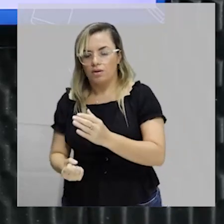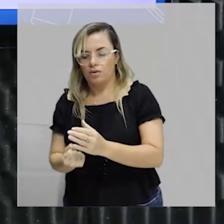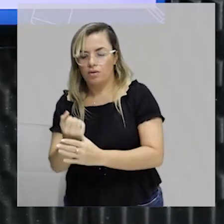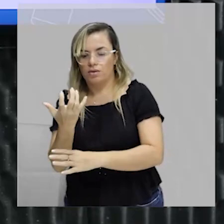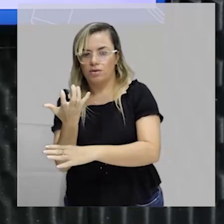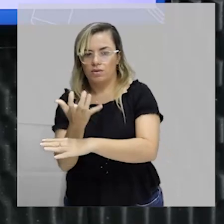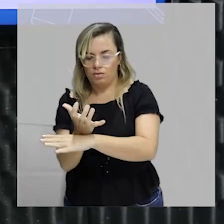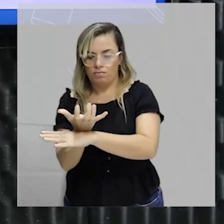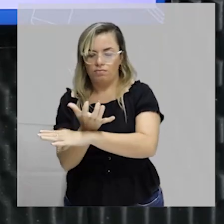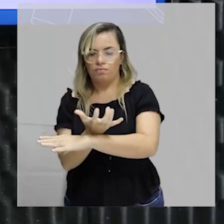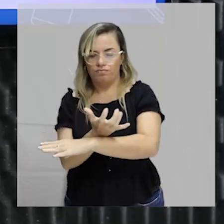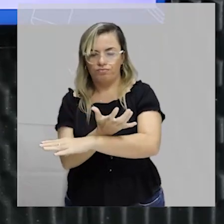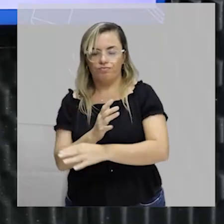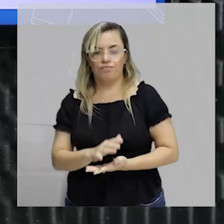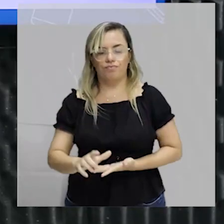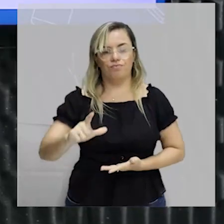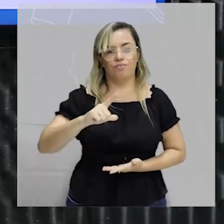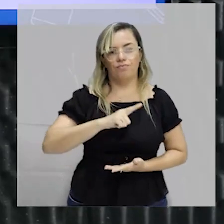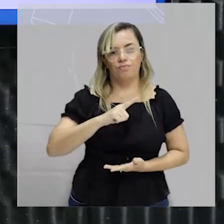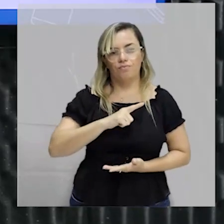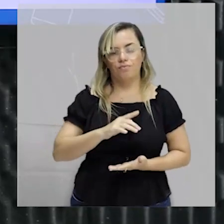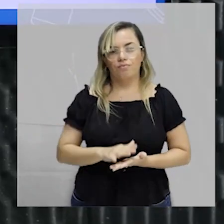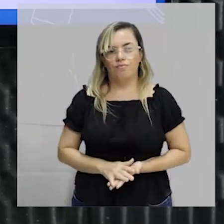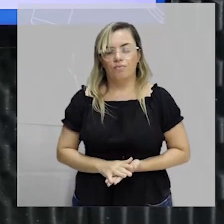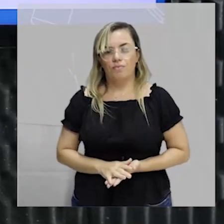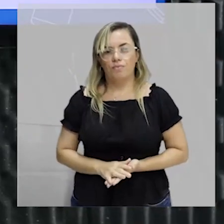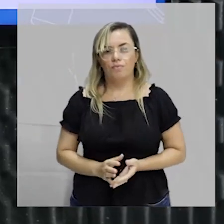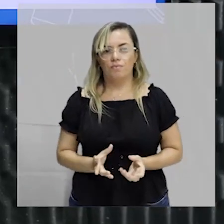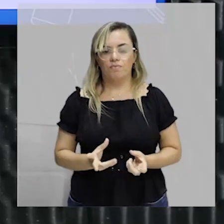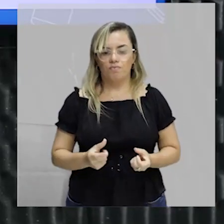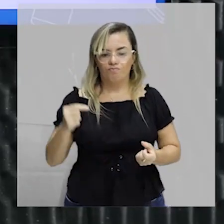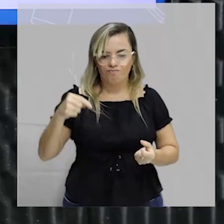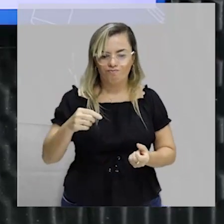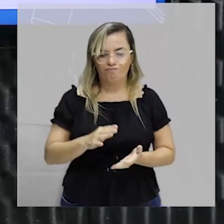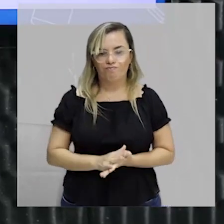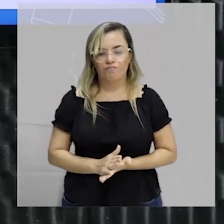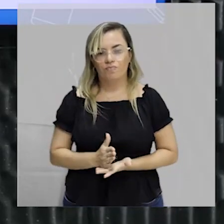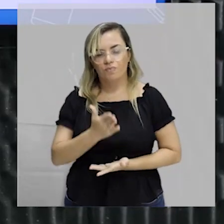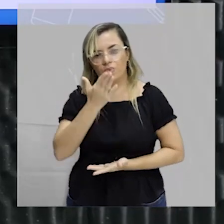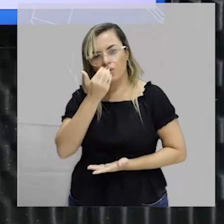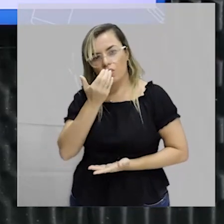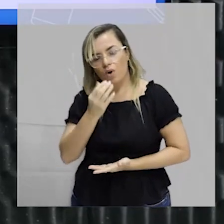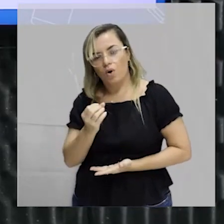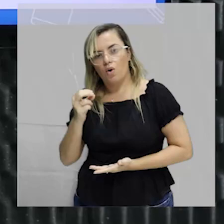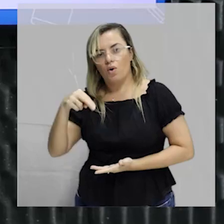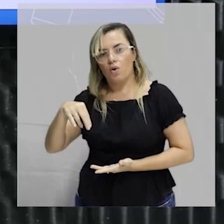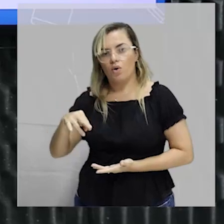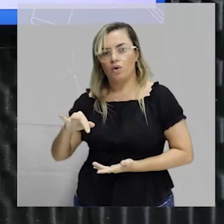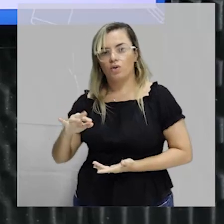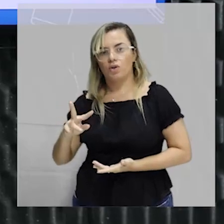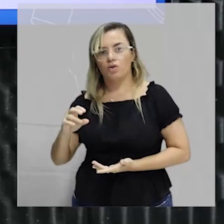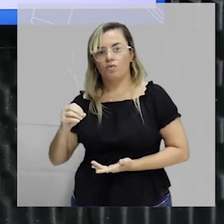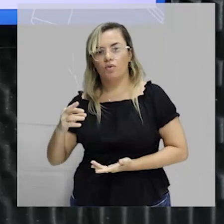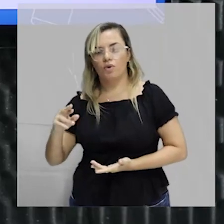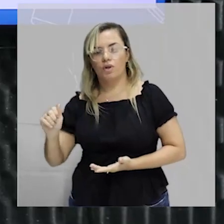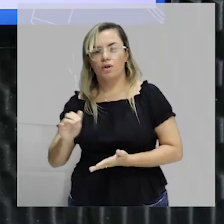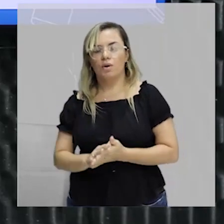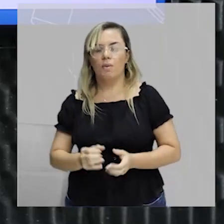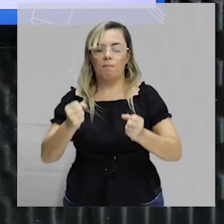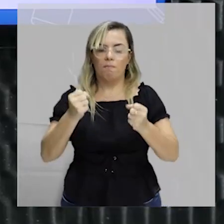Ou seja, eles possuem uma nutrição onívora. Ou seja, podem se alimentar